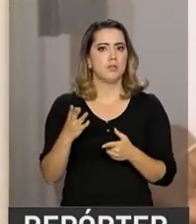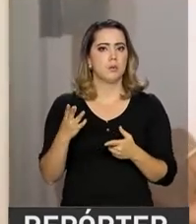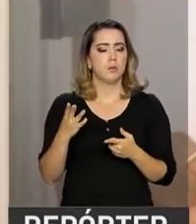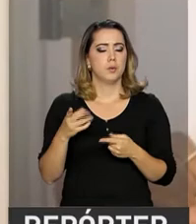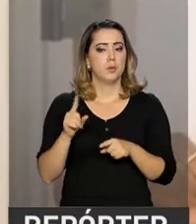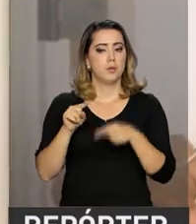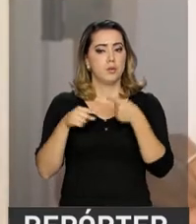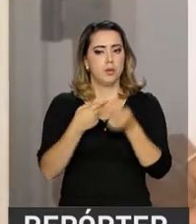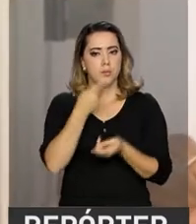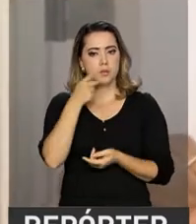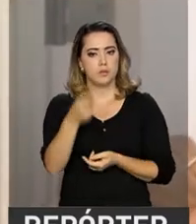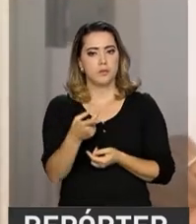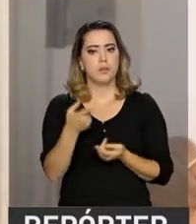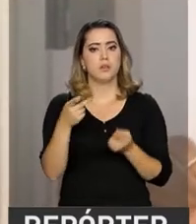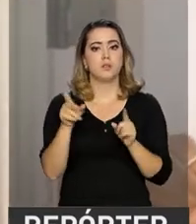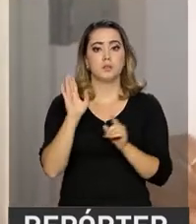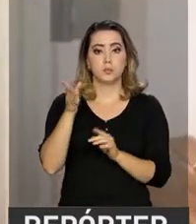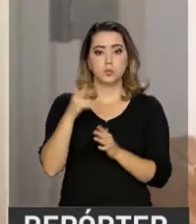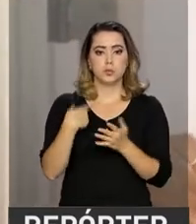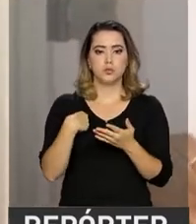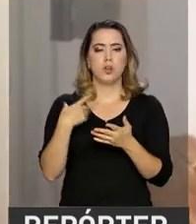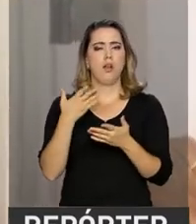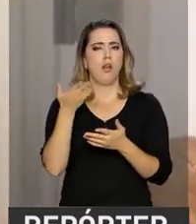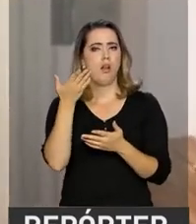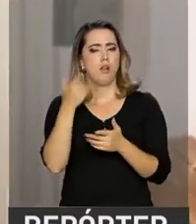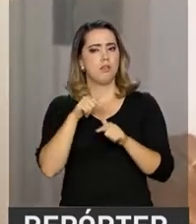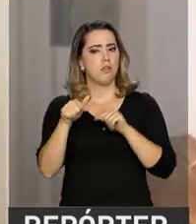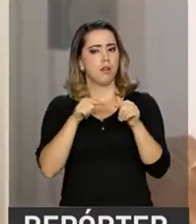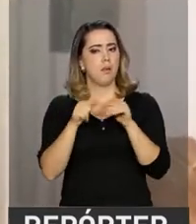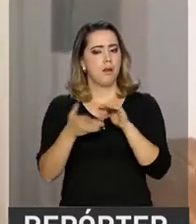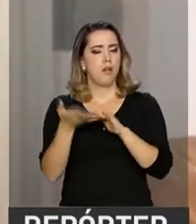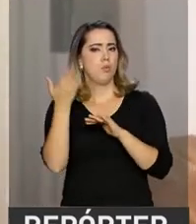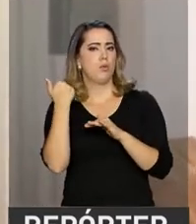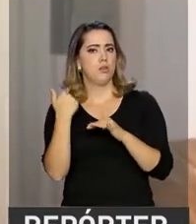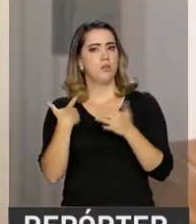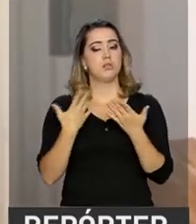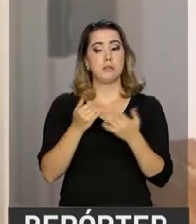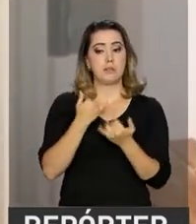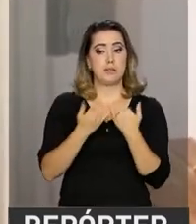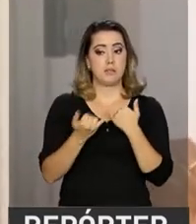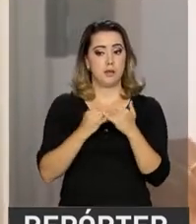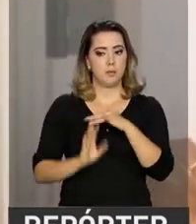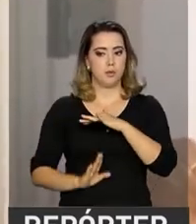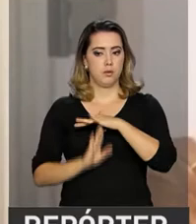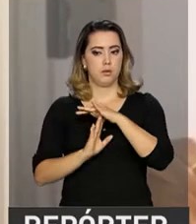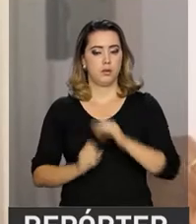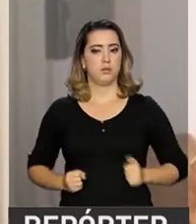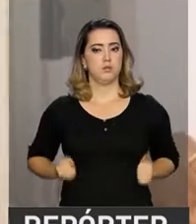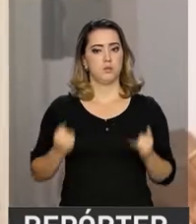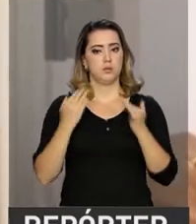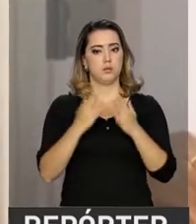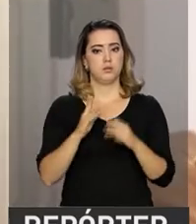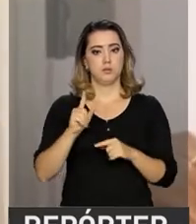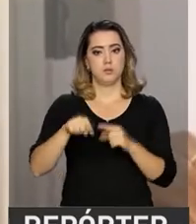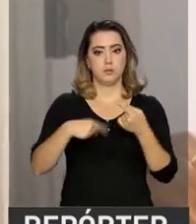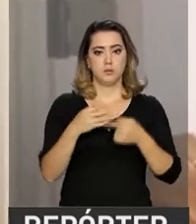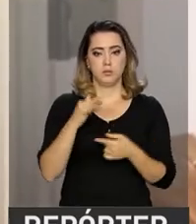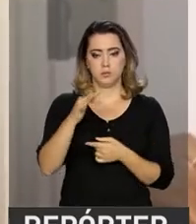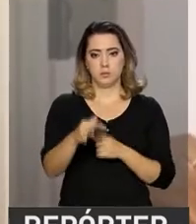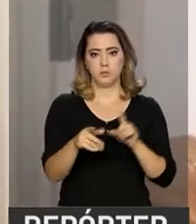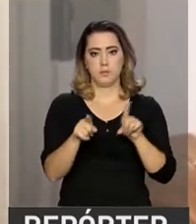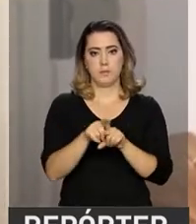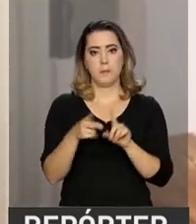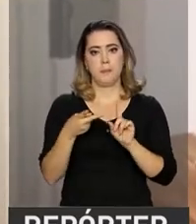Posteriormente, começamos a falar de medidas que já tinham sido tomadas, como, por exemplo, do teto dos gastos, etc., e as próximas, e